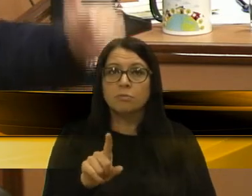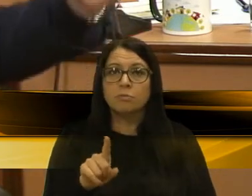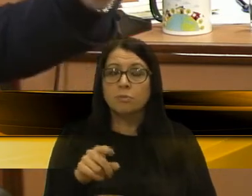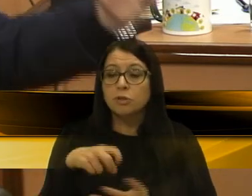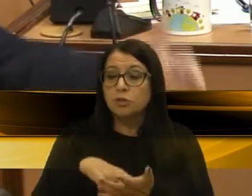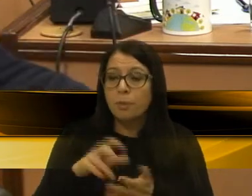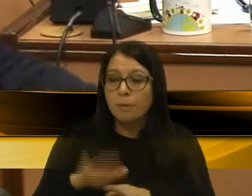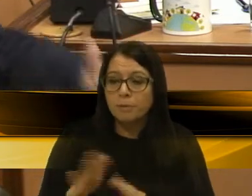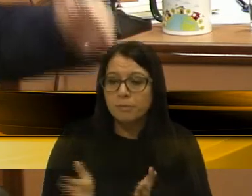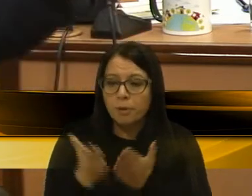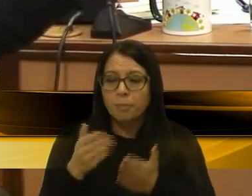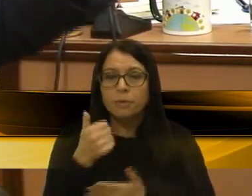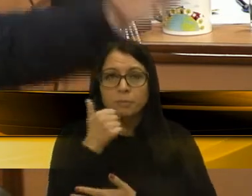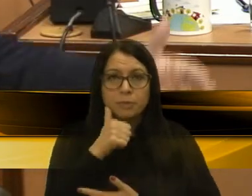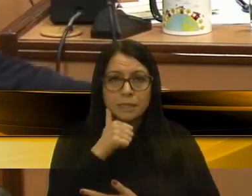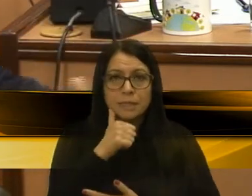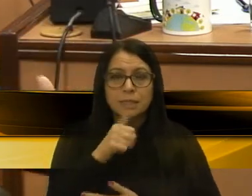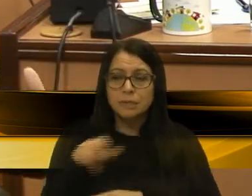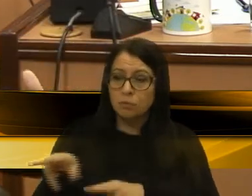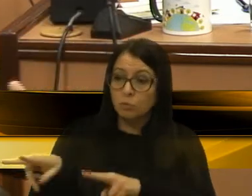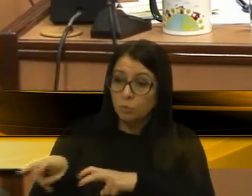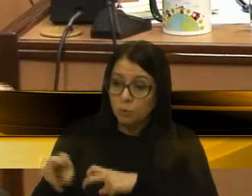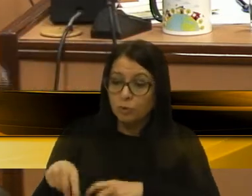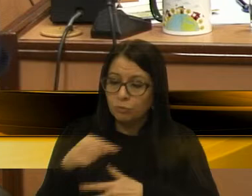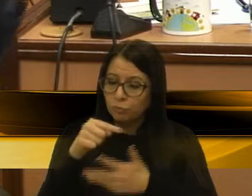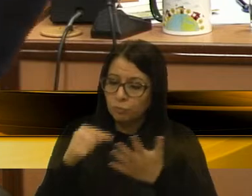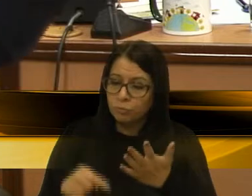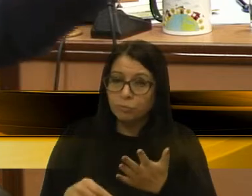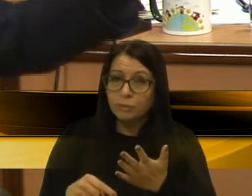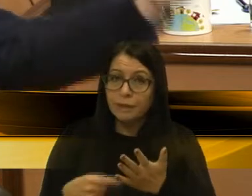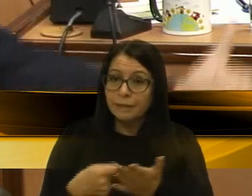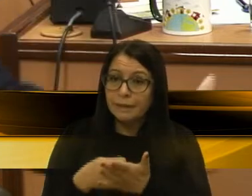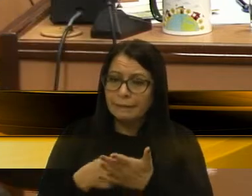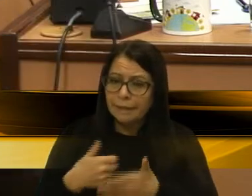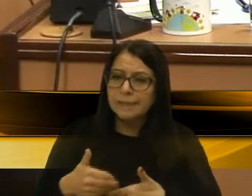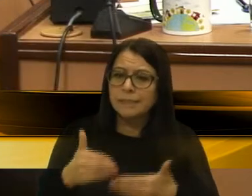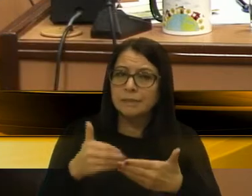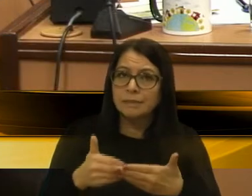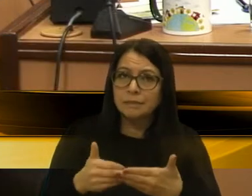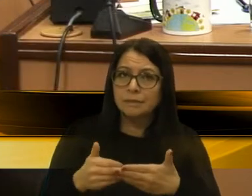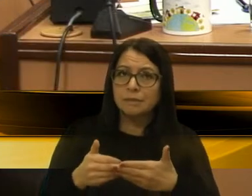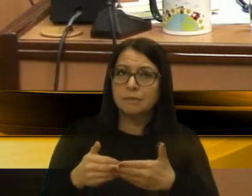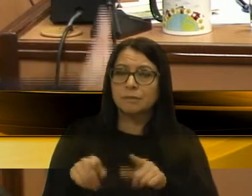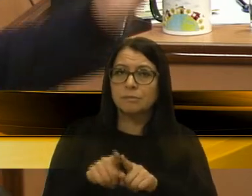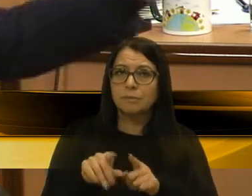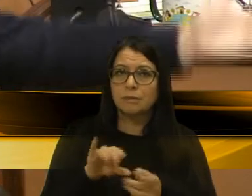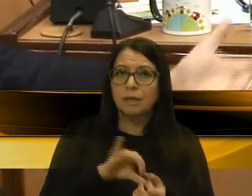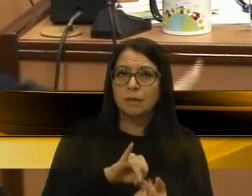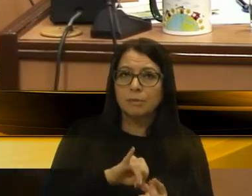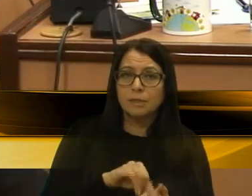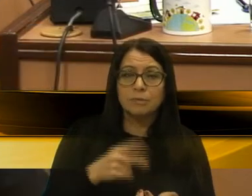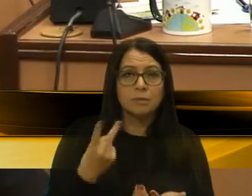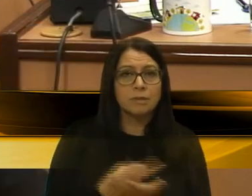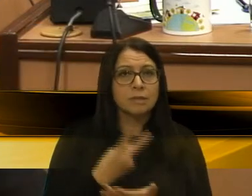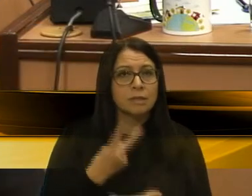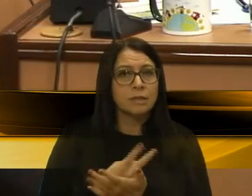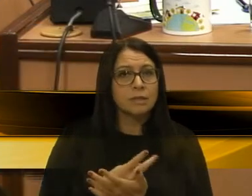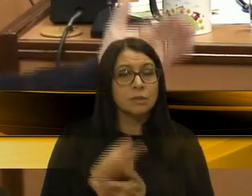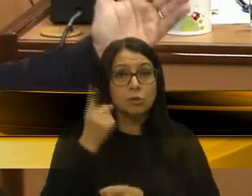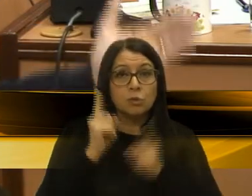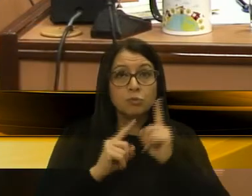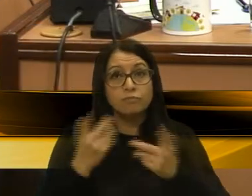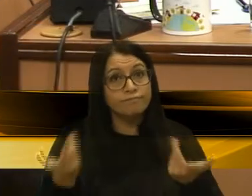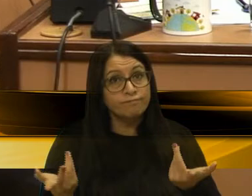pobre, a mulher, os ruralistas, né, tentaram empurrar goela abaixo um regime de capitalização que deu errado no Chile. Então,